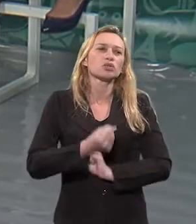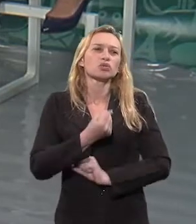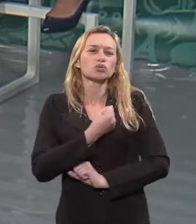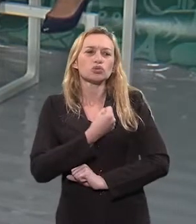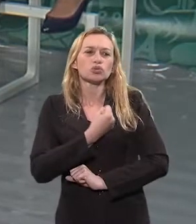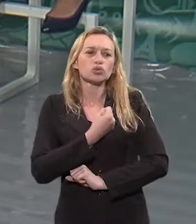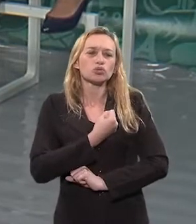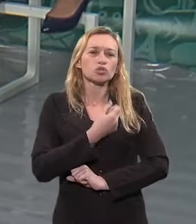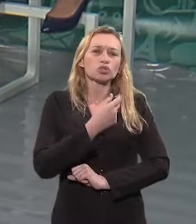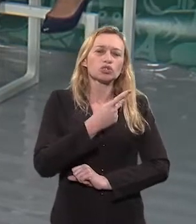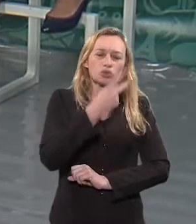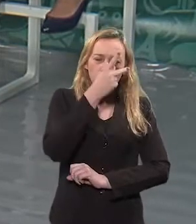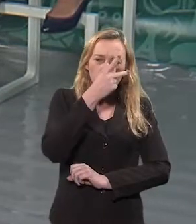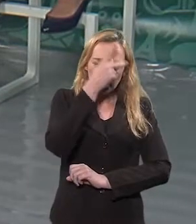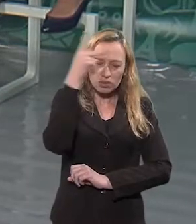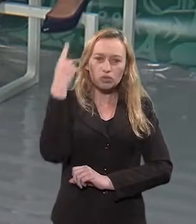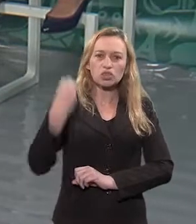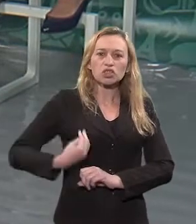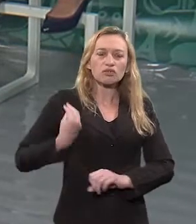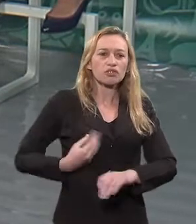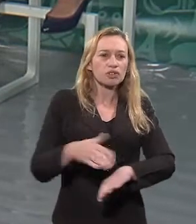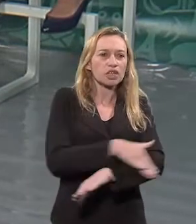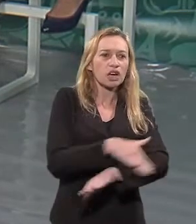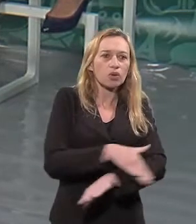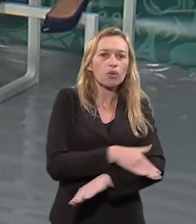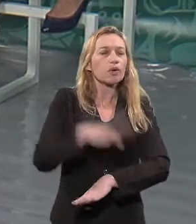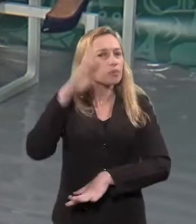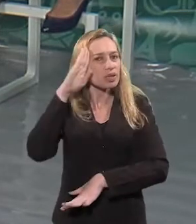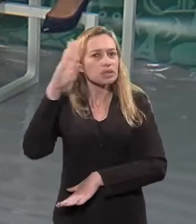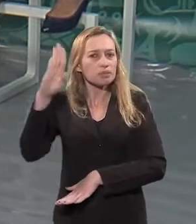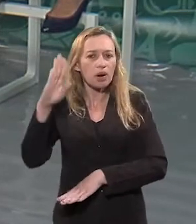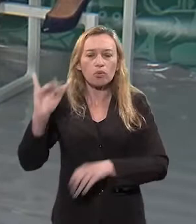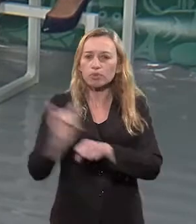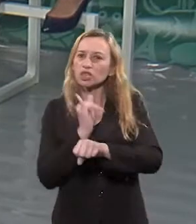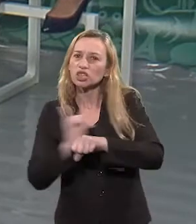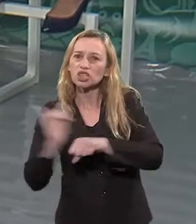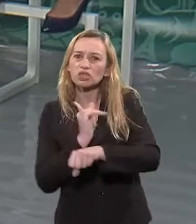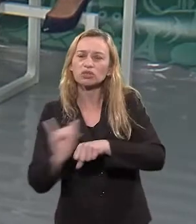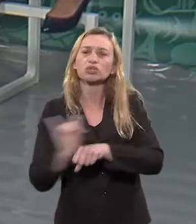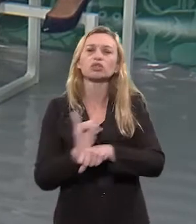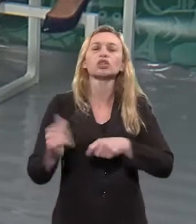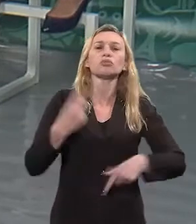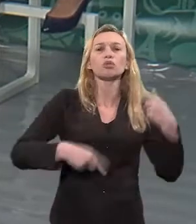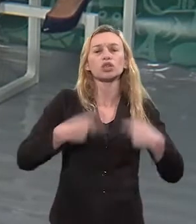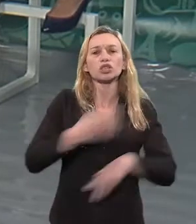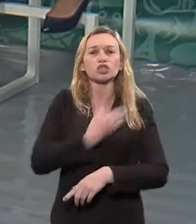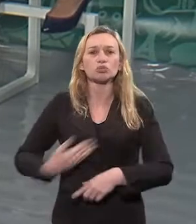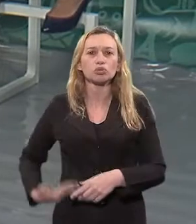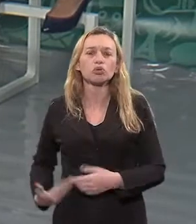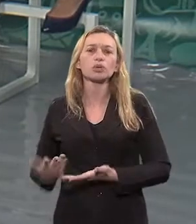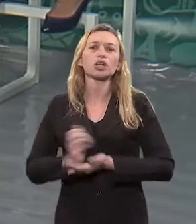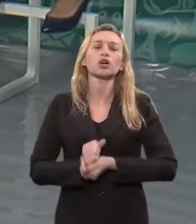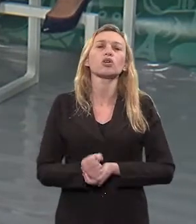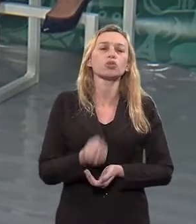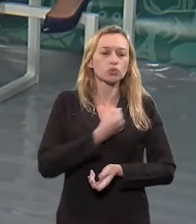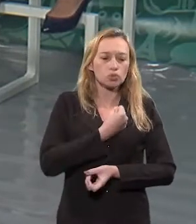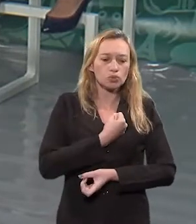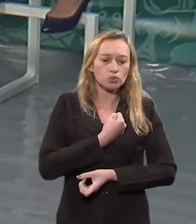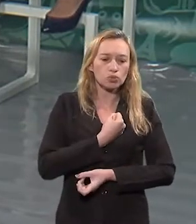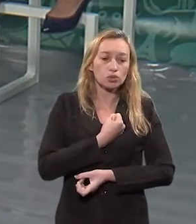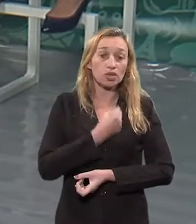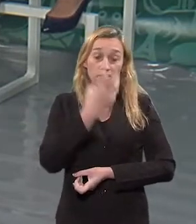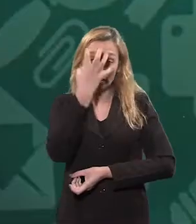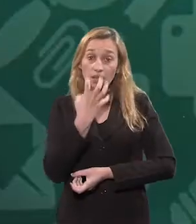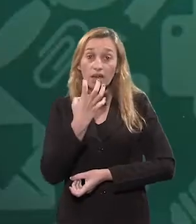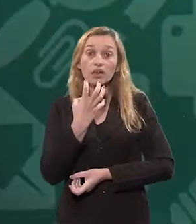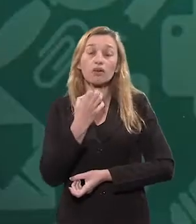levantamento de quantas pessoas estão em situação de rua é fundamental para, inclusive, planejamento de políticas públicas. Um dado que